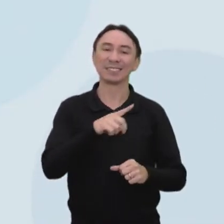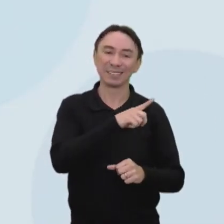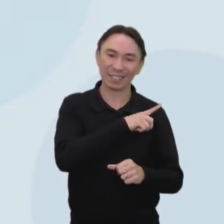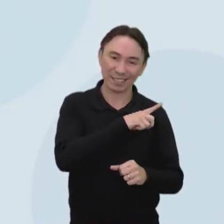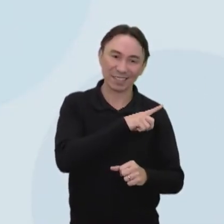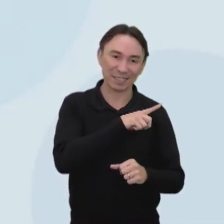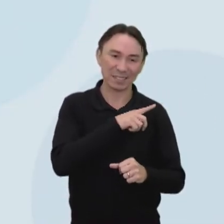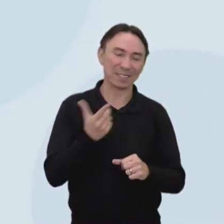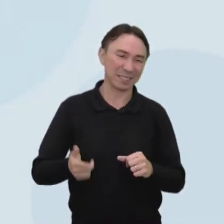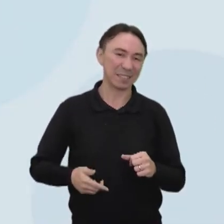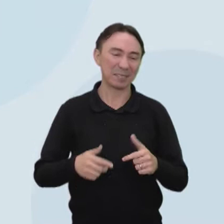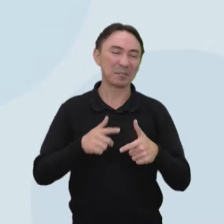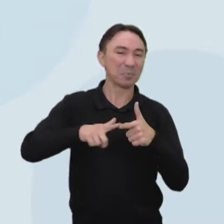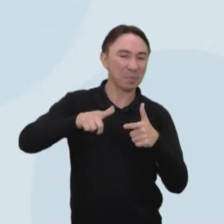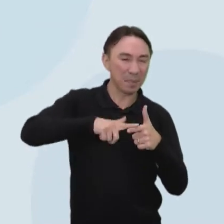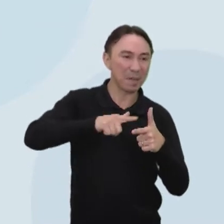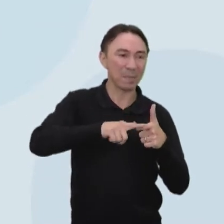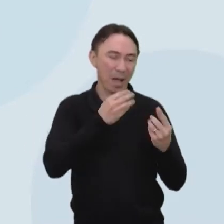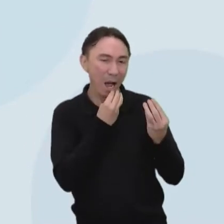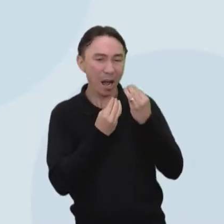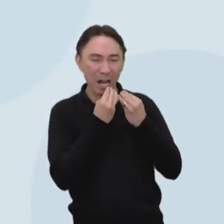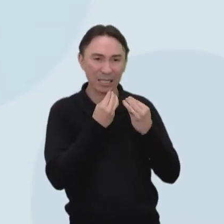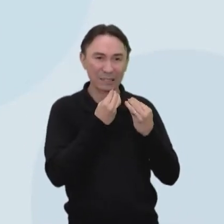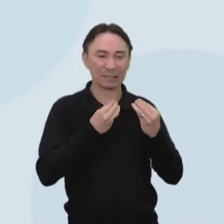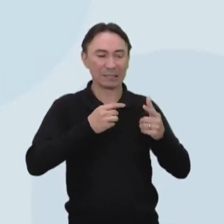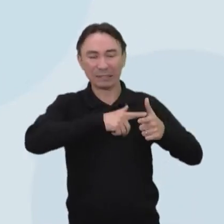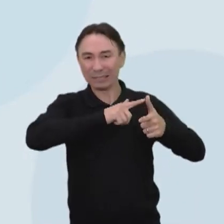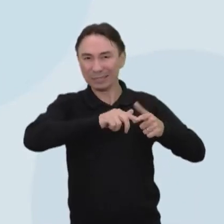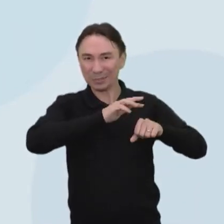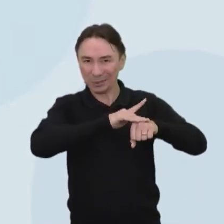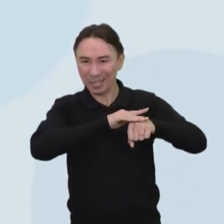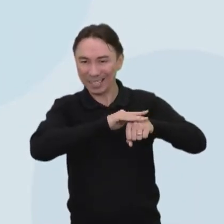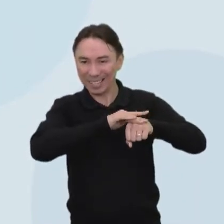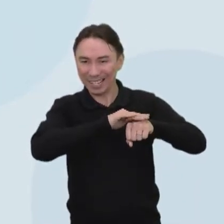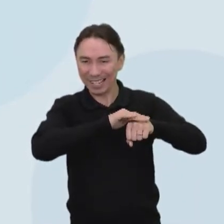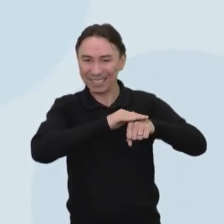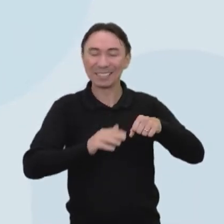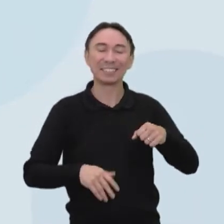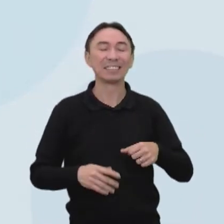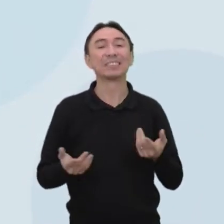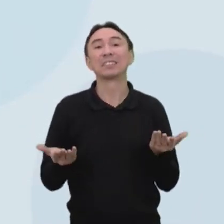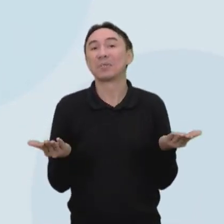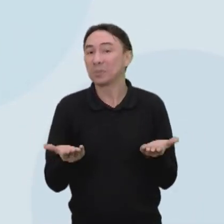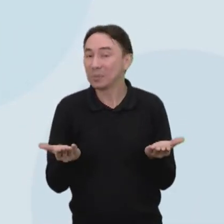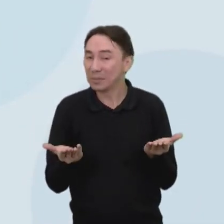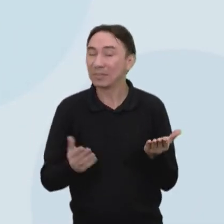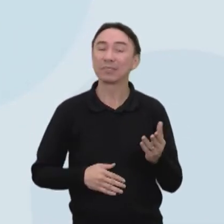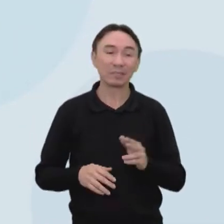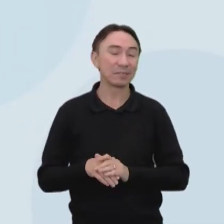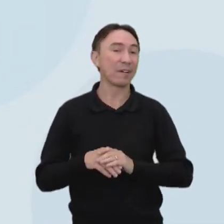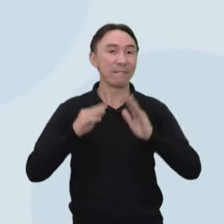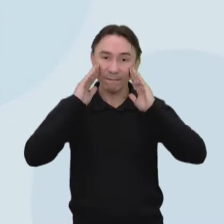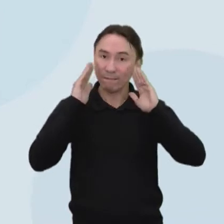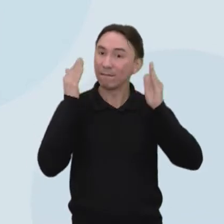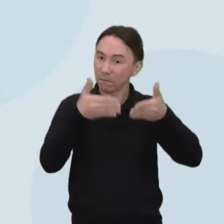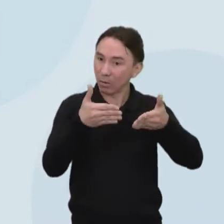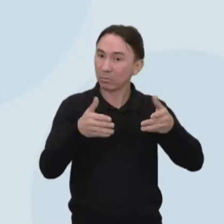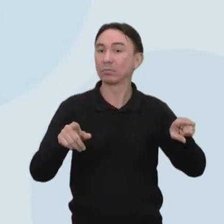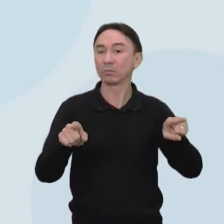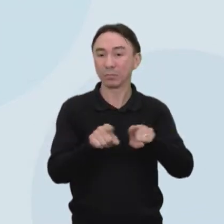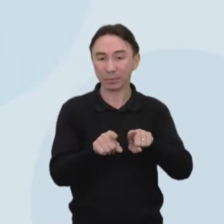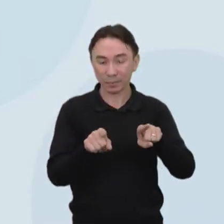de transtornos alimentares, né? Hoje a gente vai focar muito mais nesse tema. Nós falamos a respeito